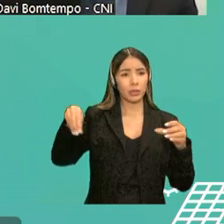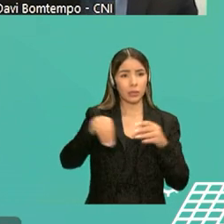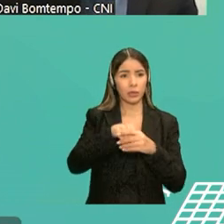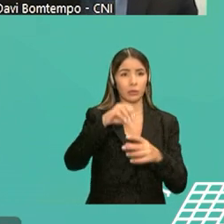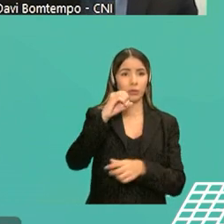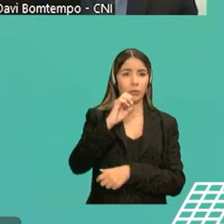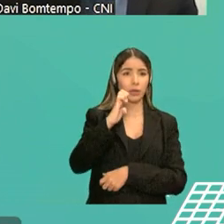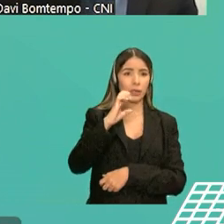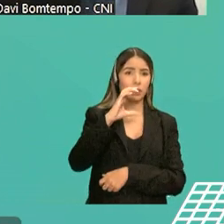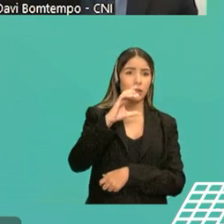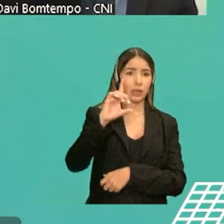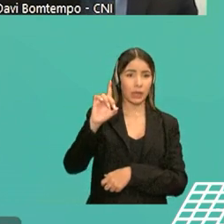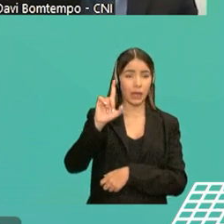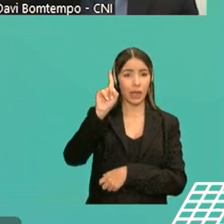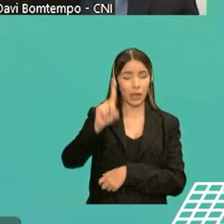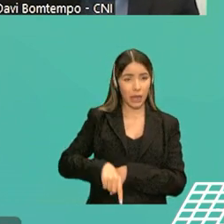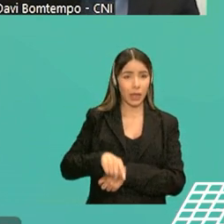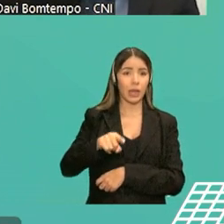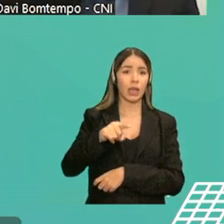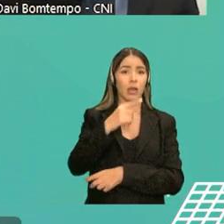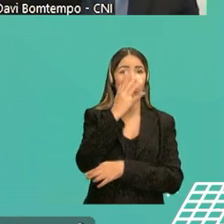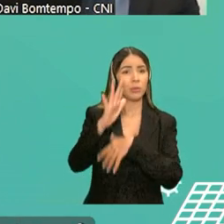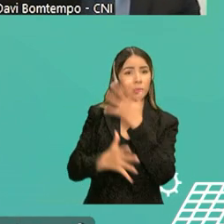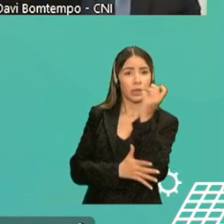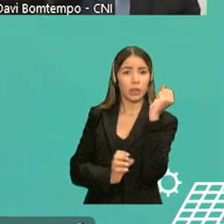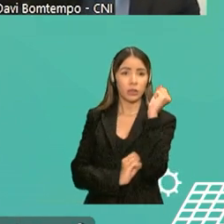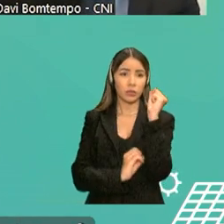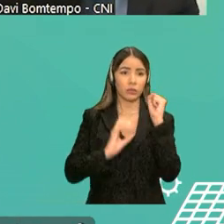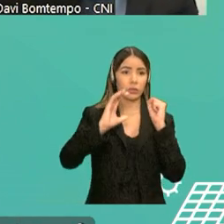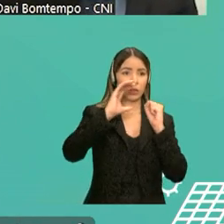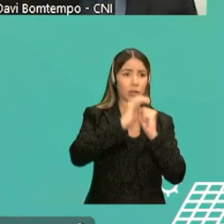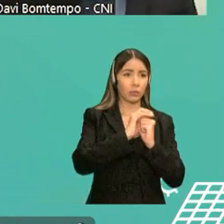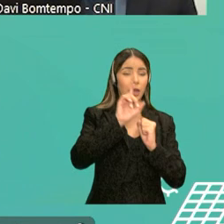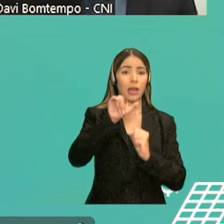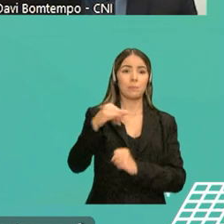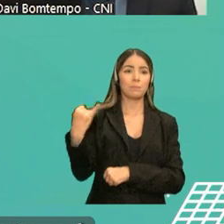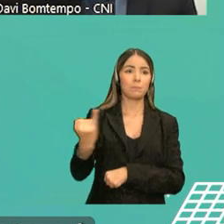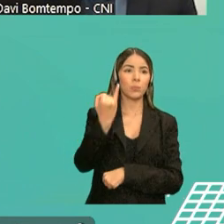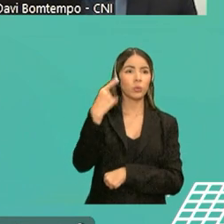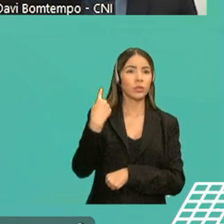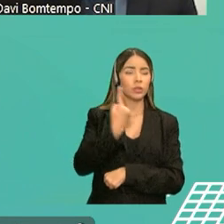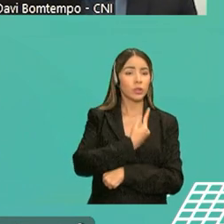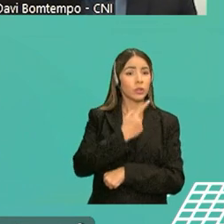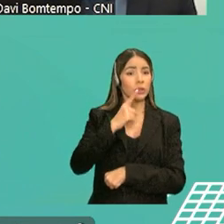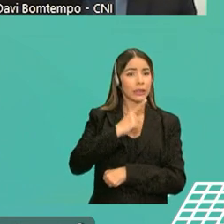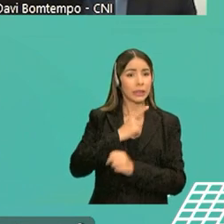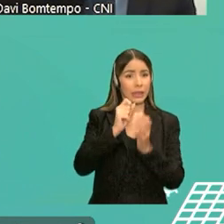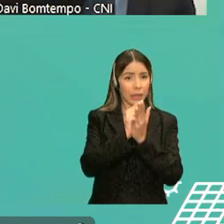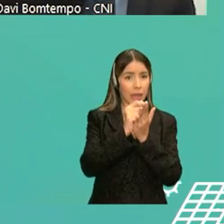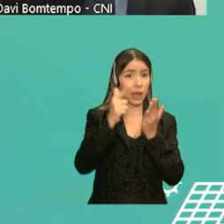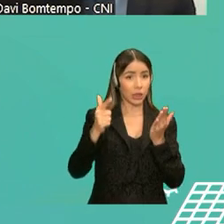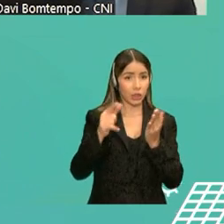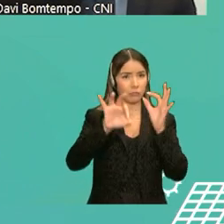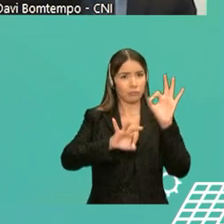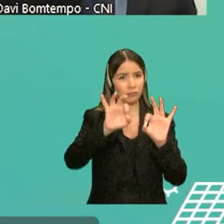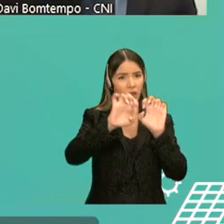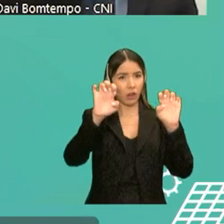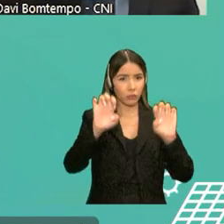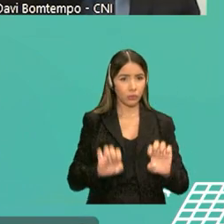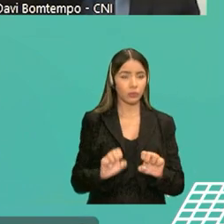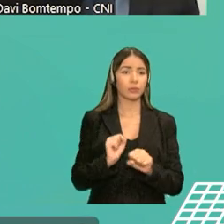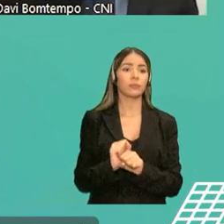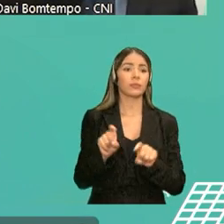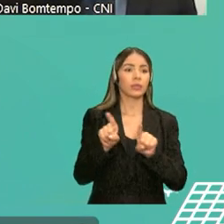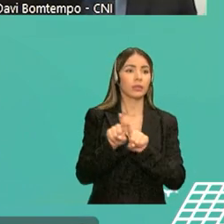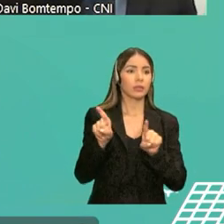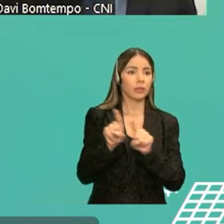diz respeito a meio ambiente e sustentabilidade, né? Daí a importância da gente ter essa agenda bastante estruturada. Né? A